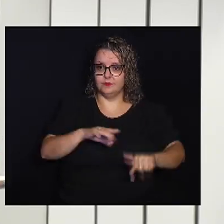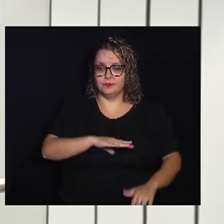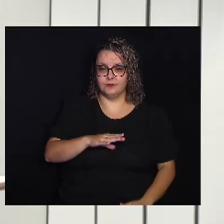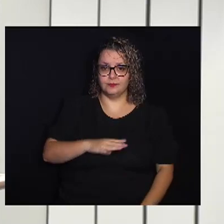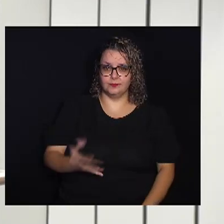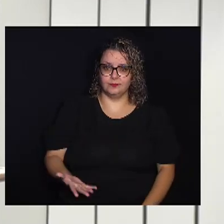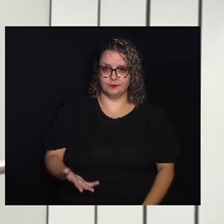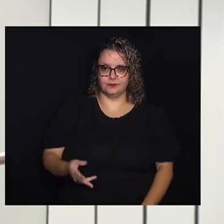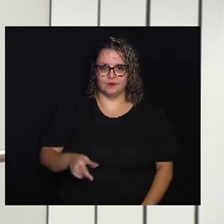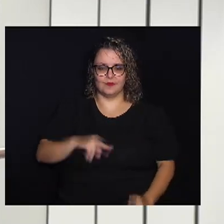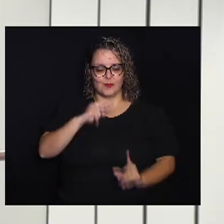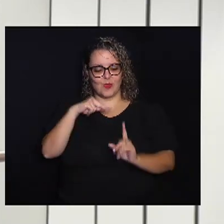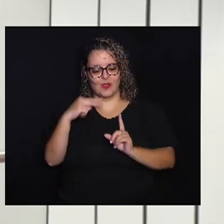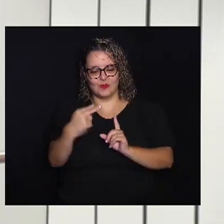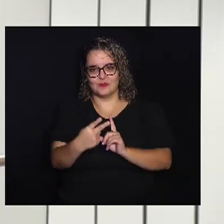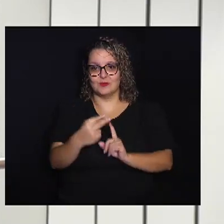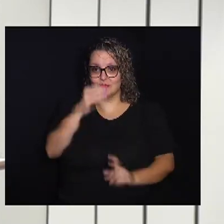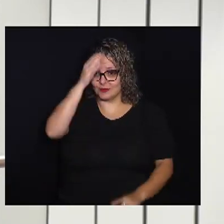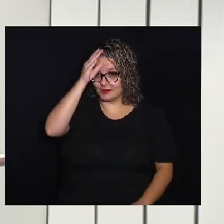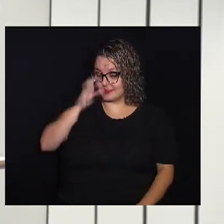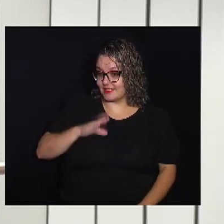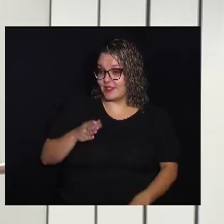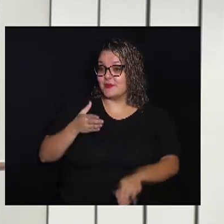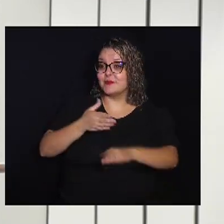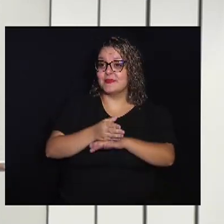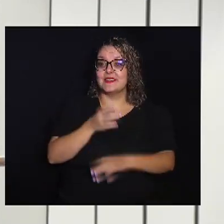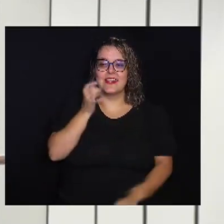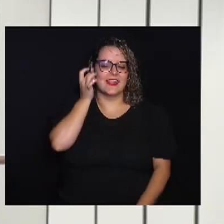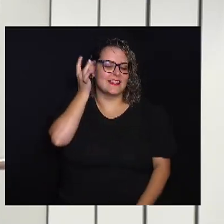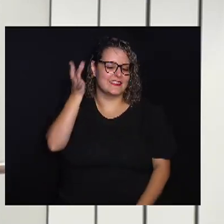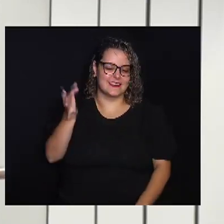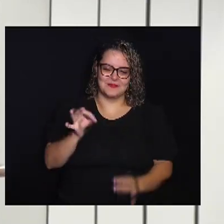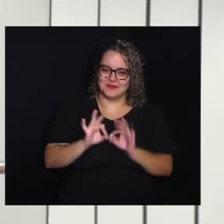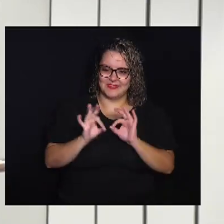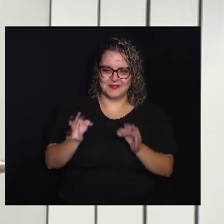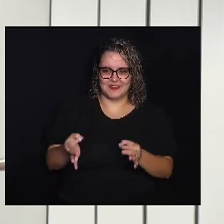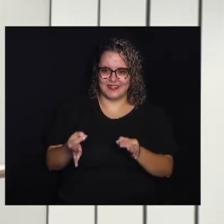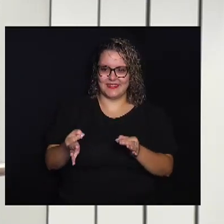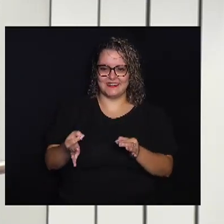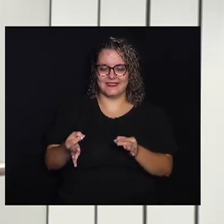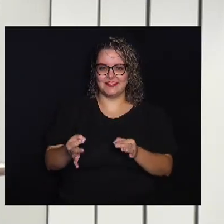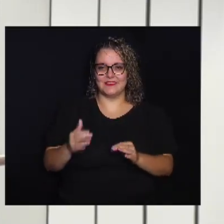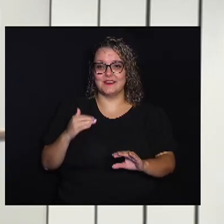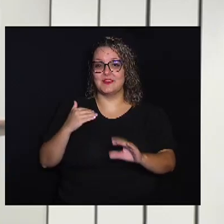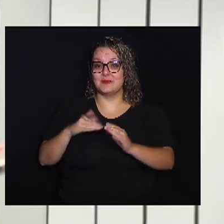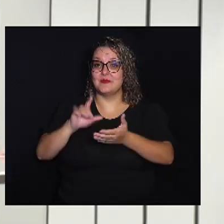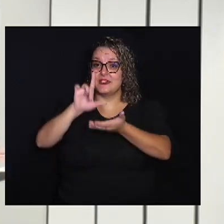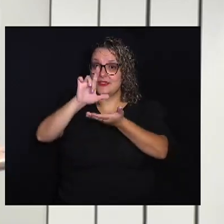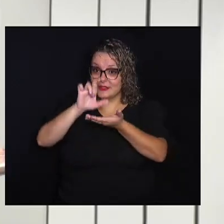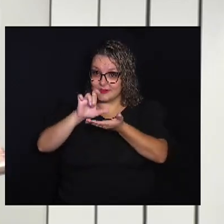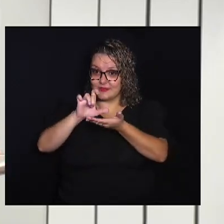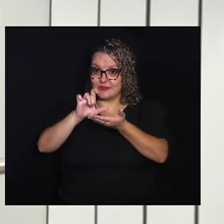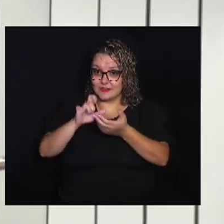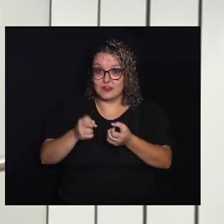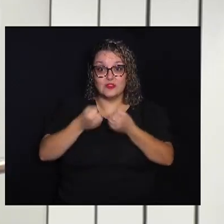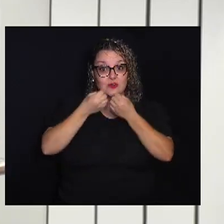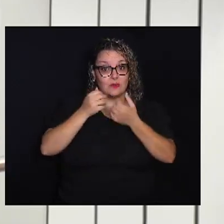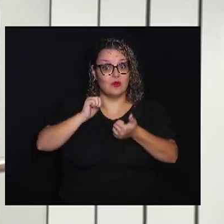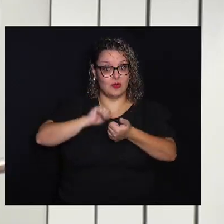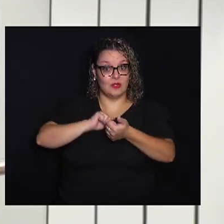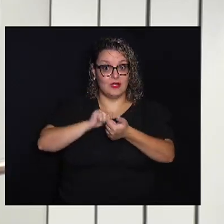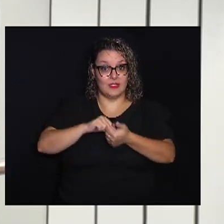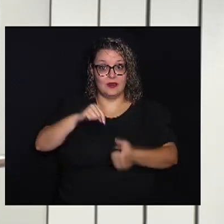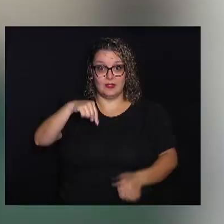olhos do cidadão. E para participar é muito fácil. Basta mandar uma foto de boa qualidade feita aqui